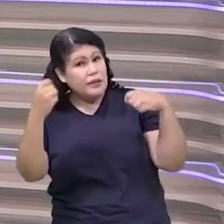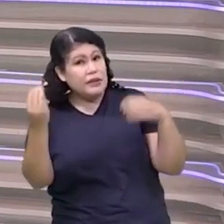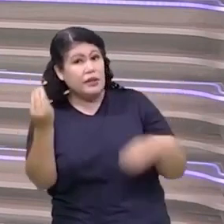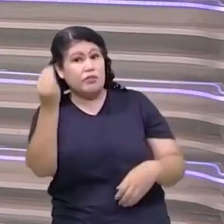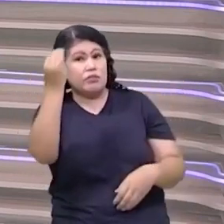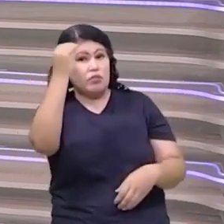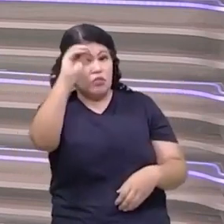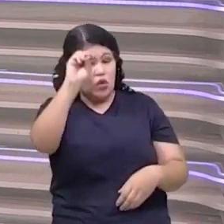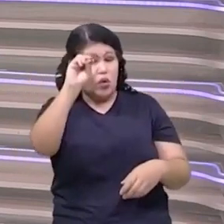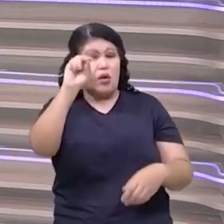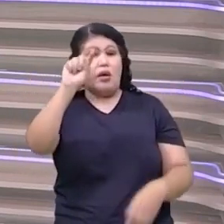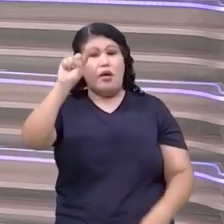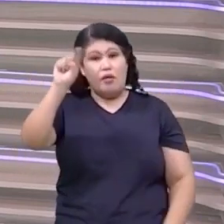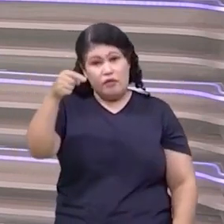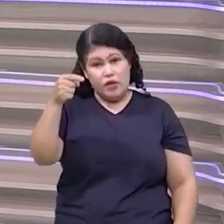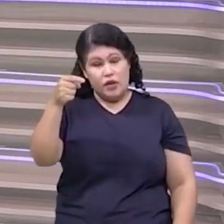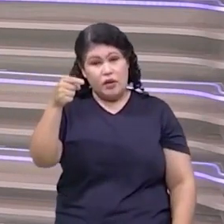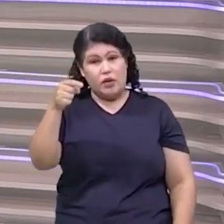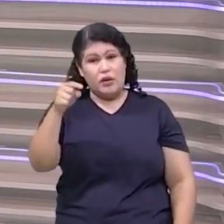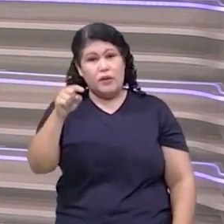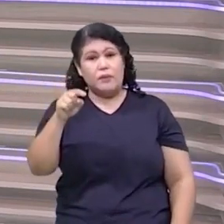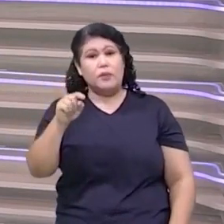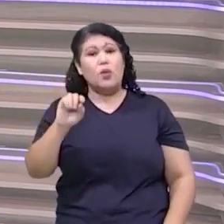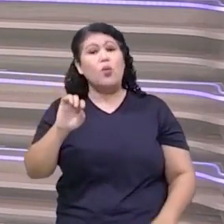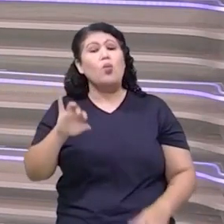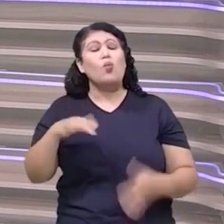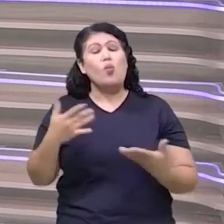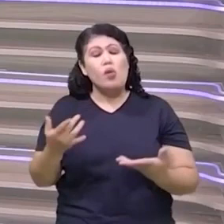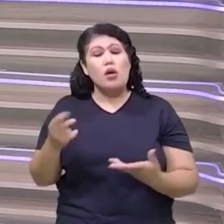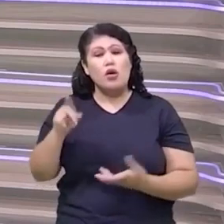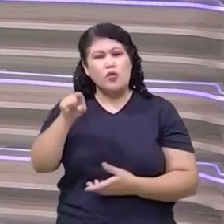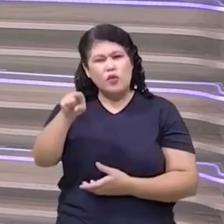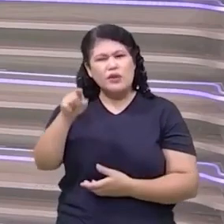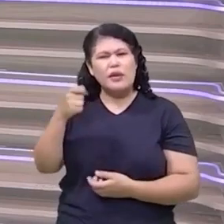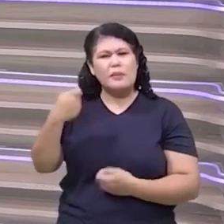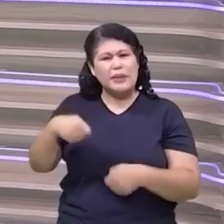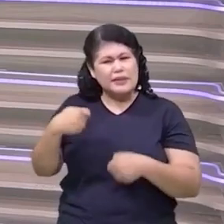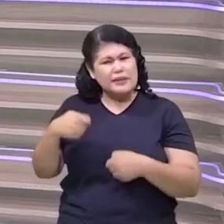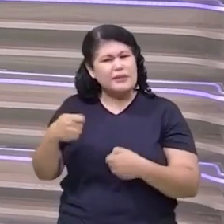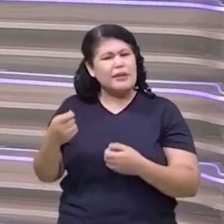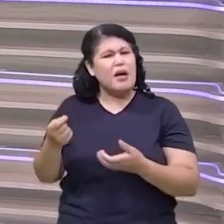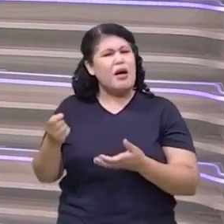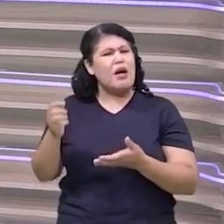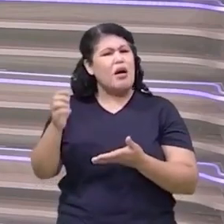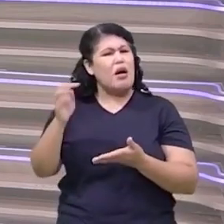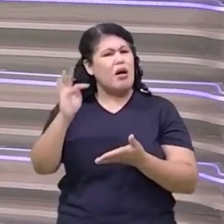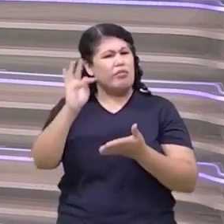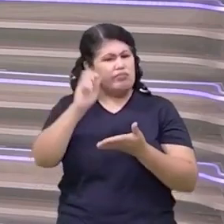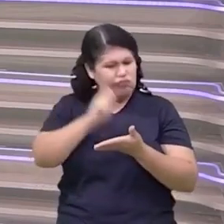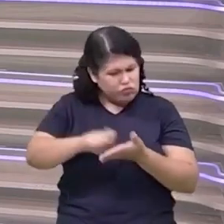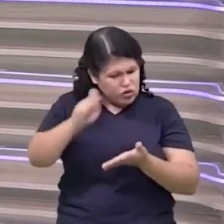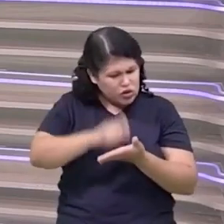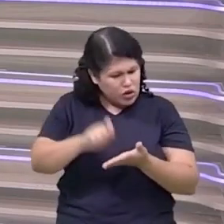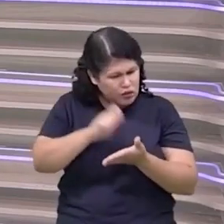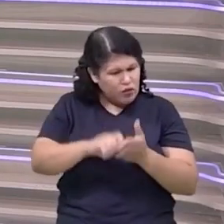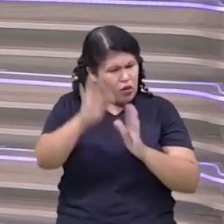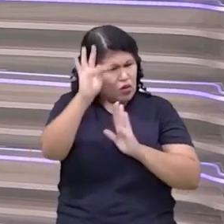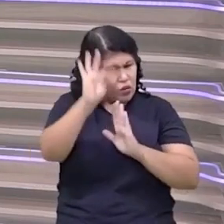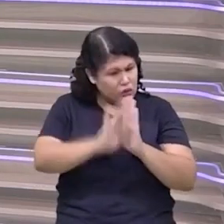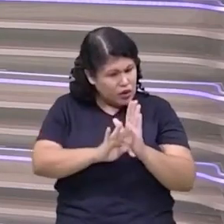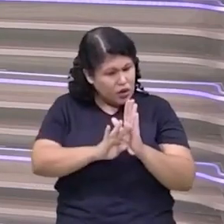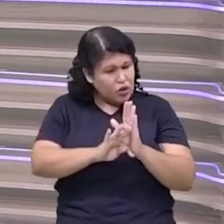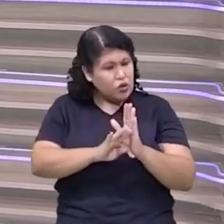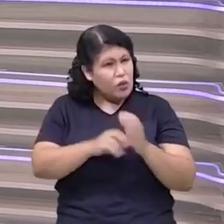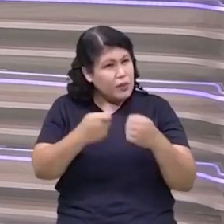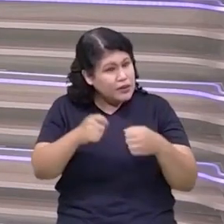vírgula. Quando eu precisar usar essas expressões dentro de um texto que eu estou produzindo, eu vou lembrar